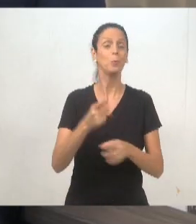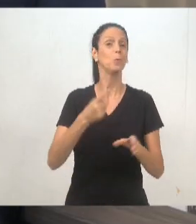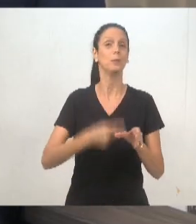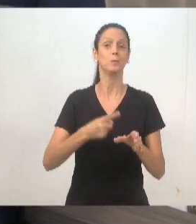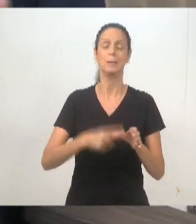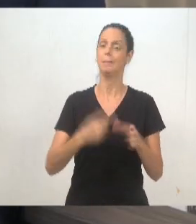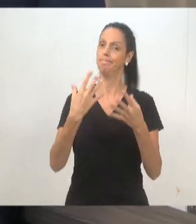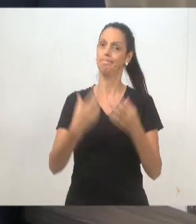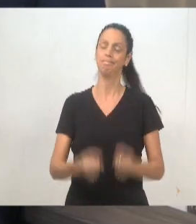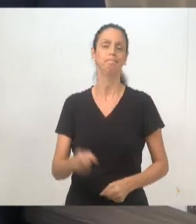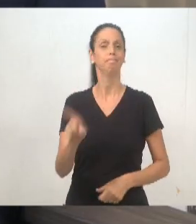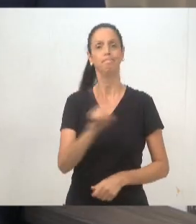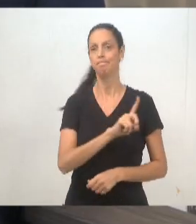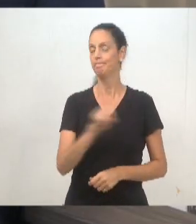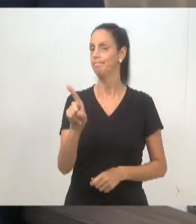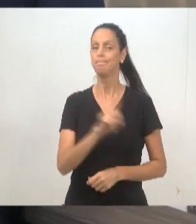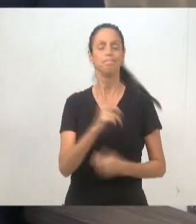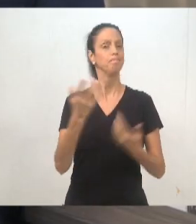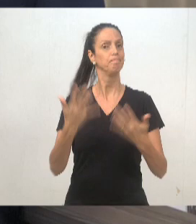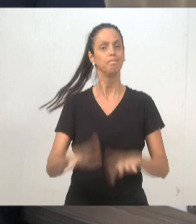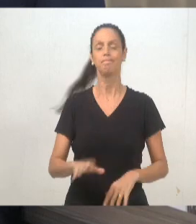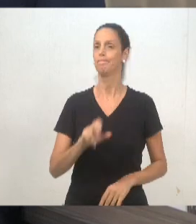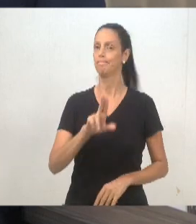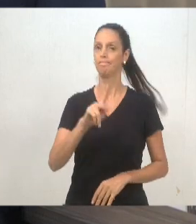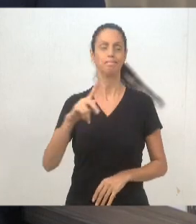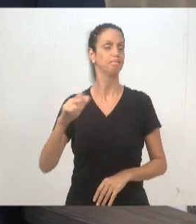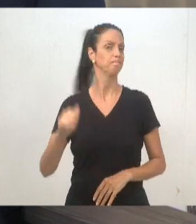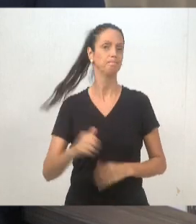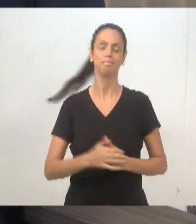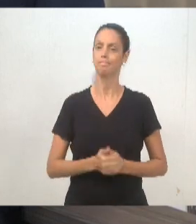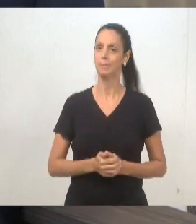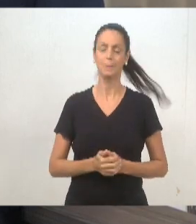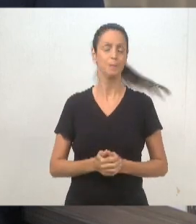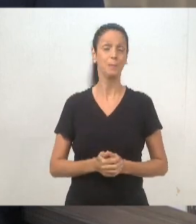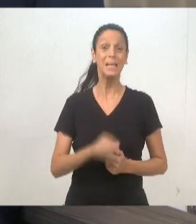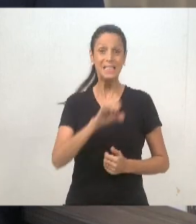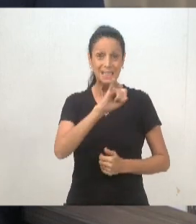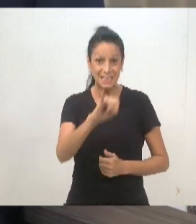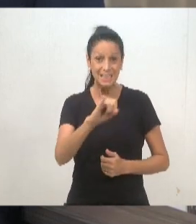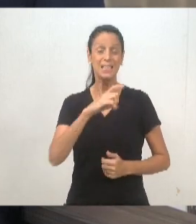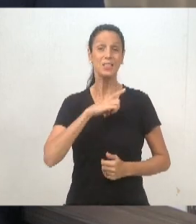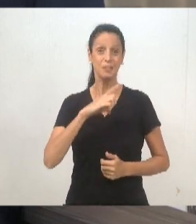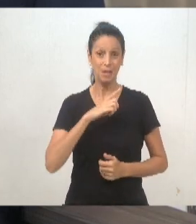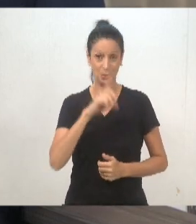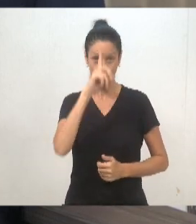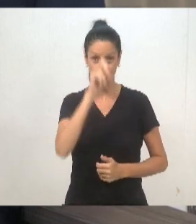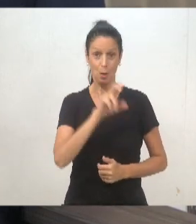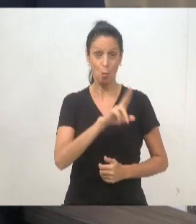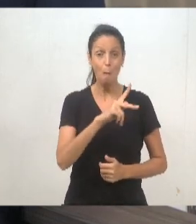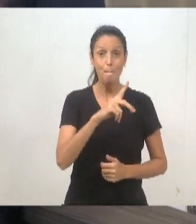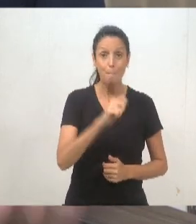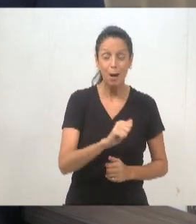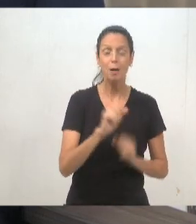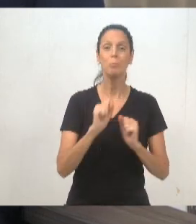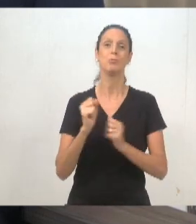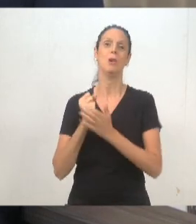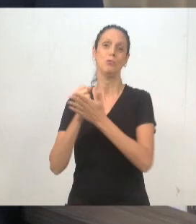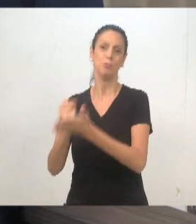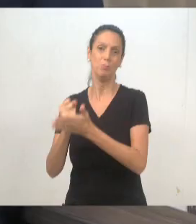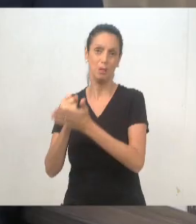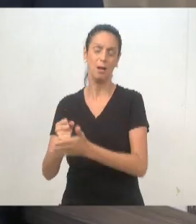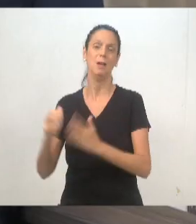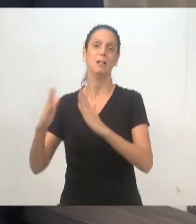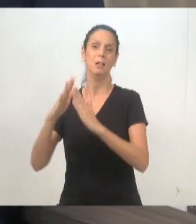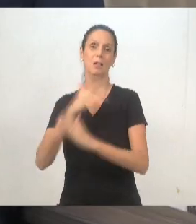e nenhum deles quis abraçar as UPAs 24 horas para desafogar os nossos hospitais, desafogar os prontos-socorros, para ajudar a desafogar nossas